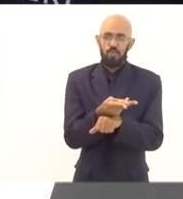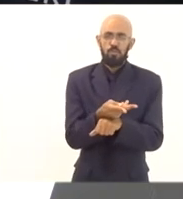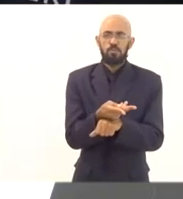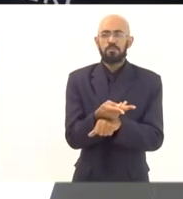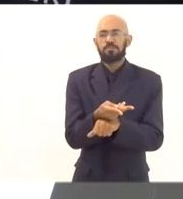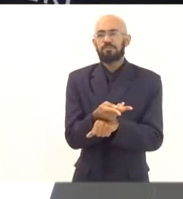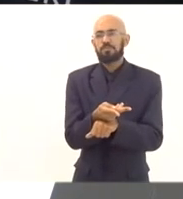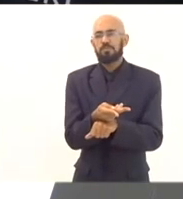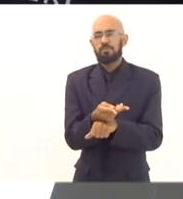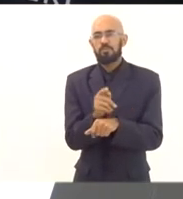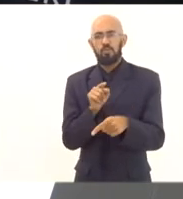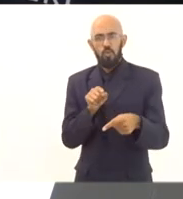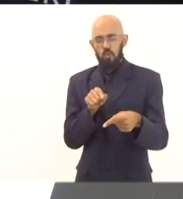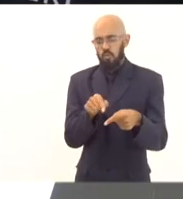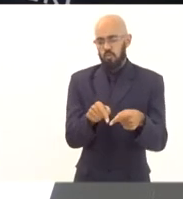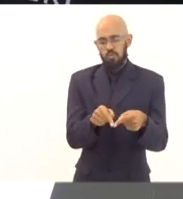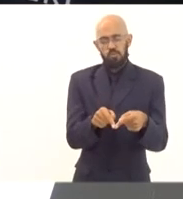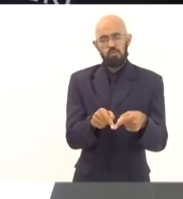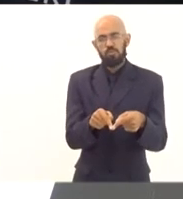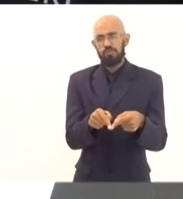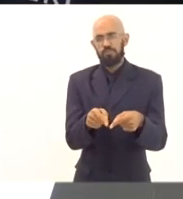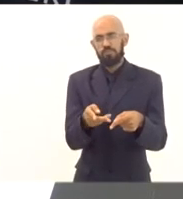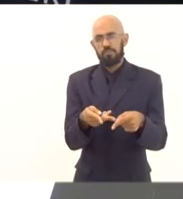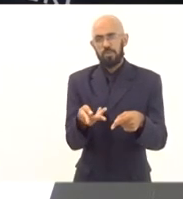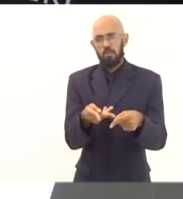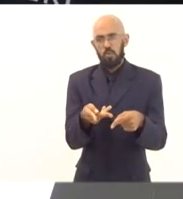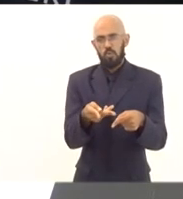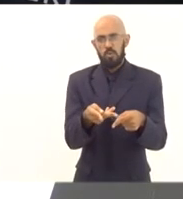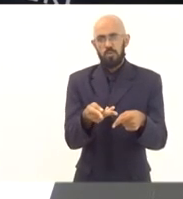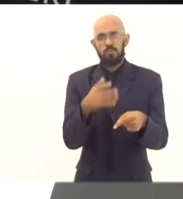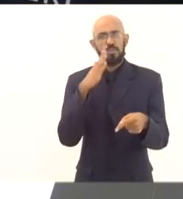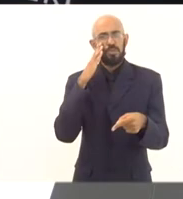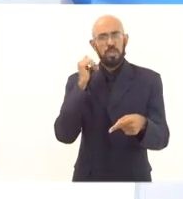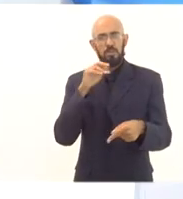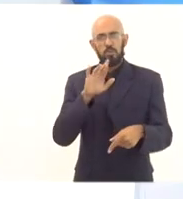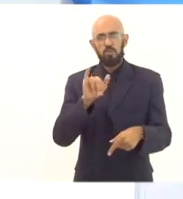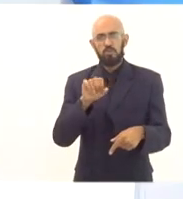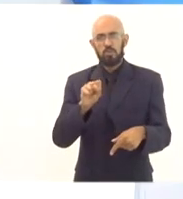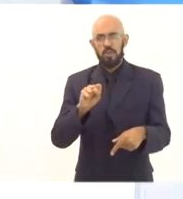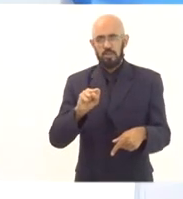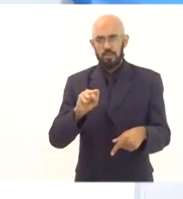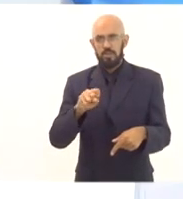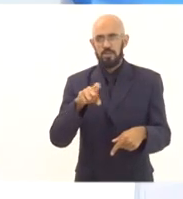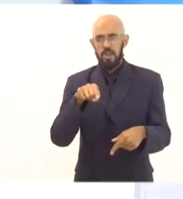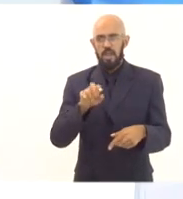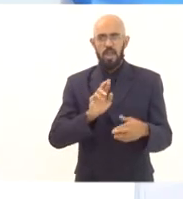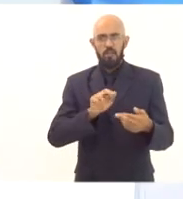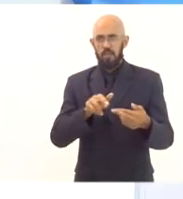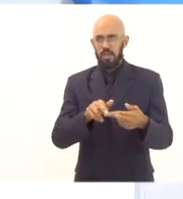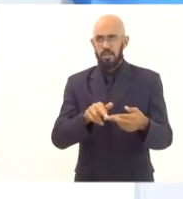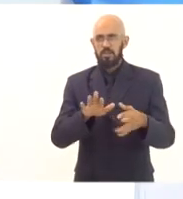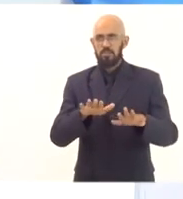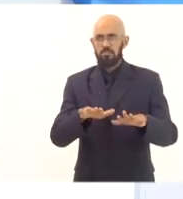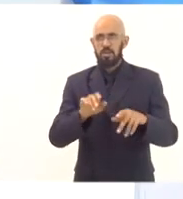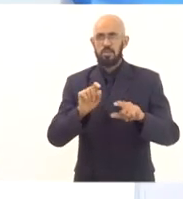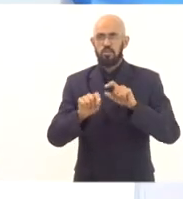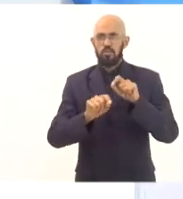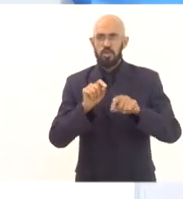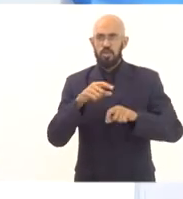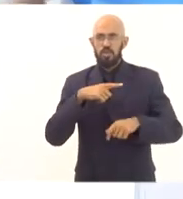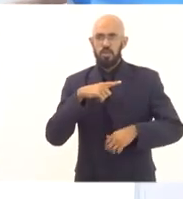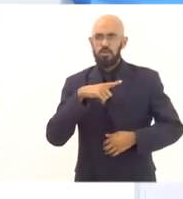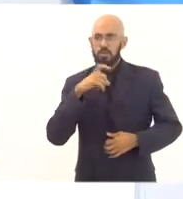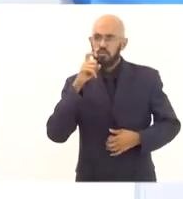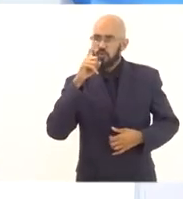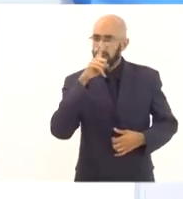facilita um ponto focar um Ponto Central nós sabemos que hoje os Cras são referências nesse sentido né mas há uma dificuldade